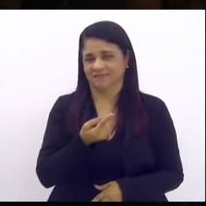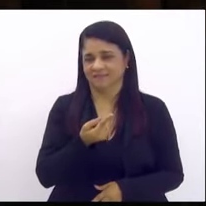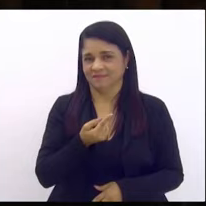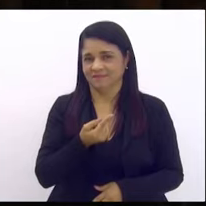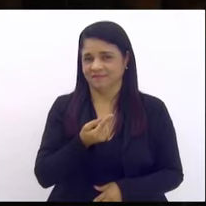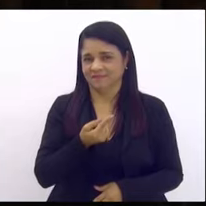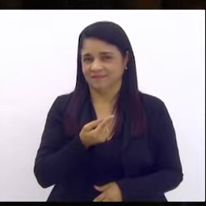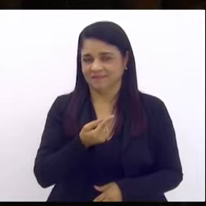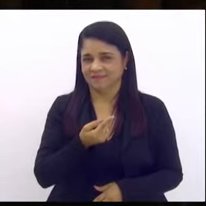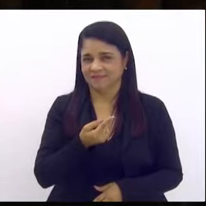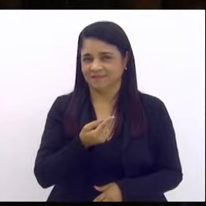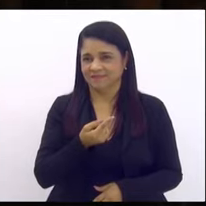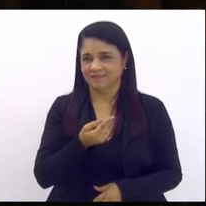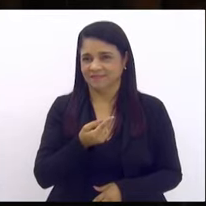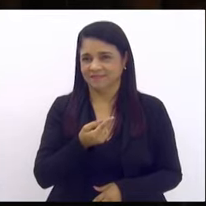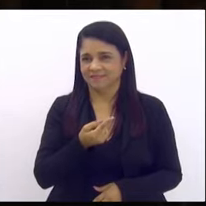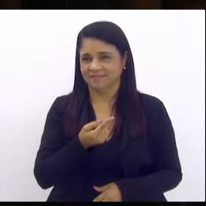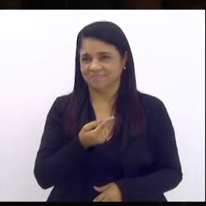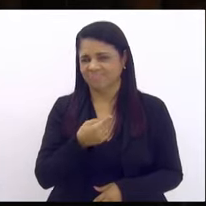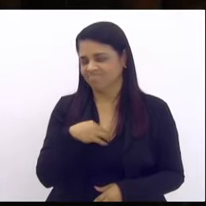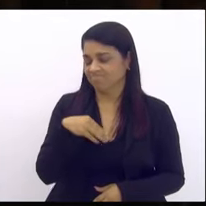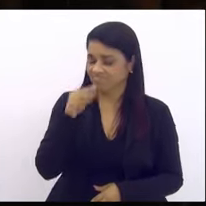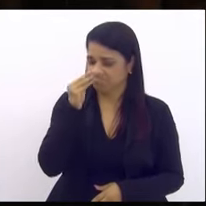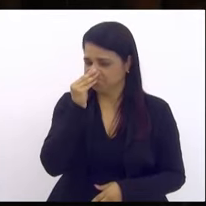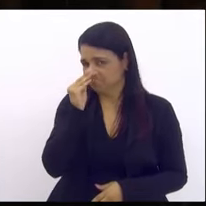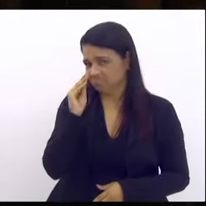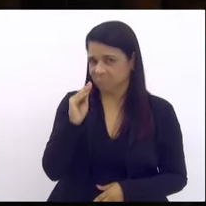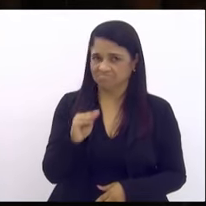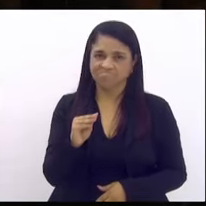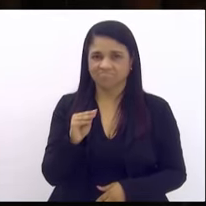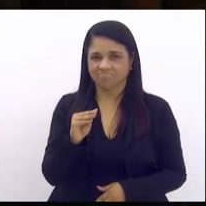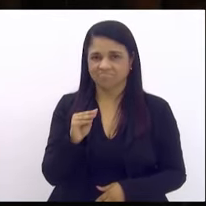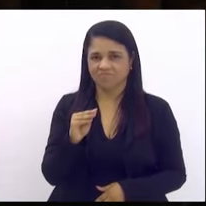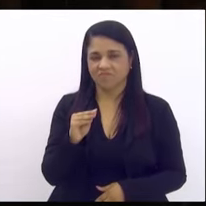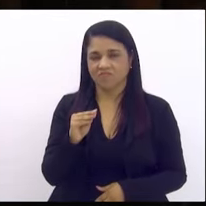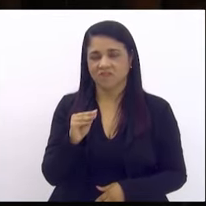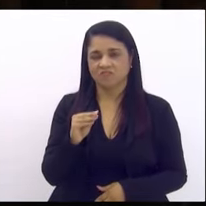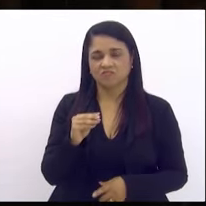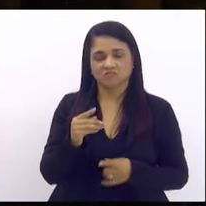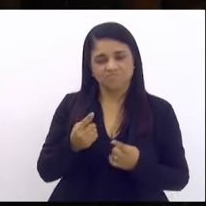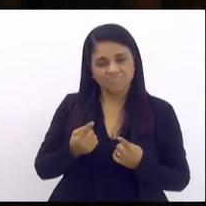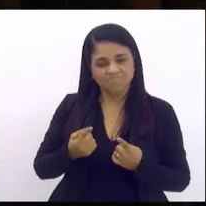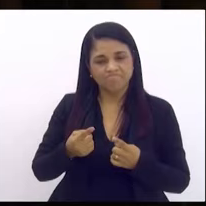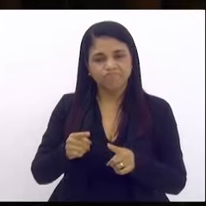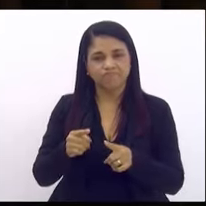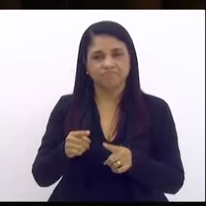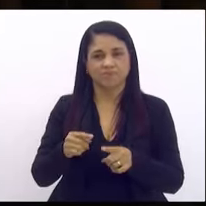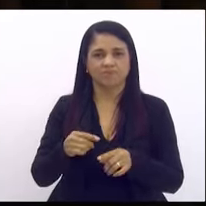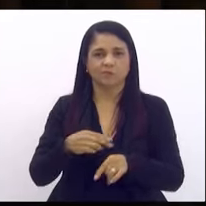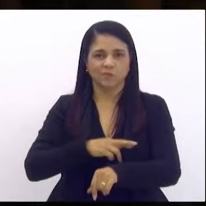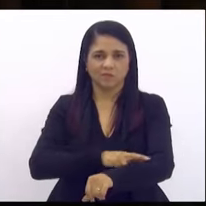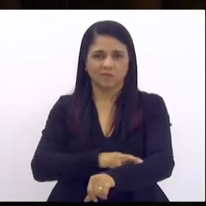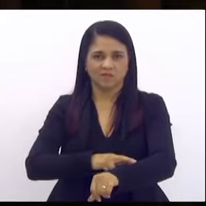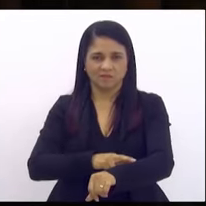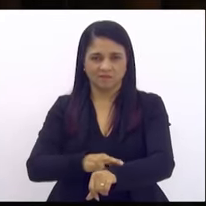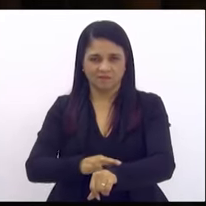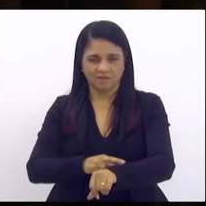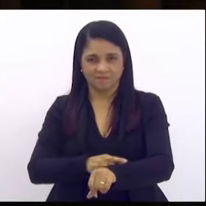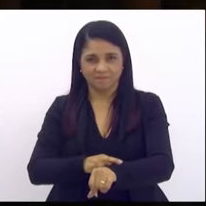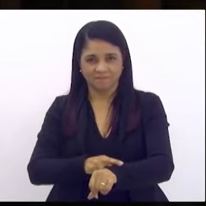uma uma negligência de combater o racismo de maneira concreta uma